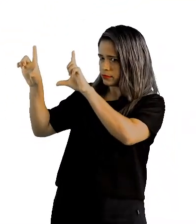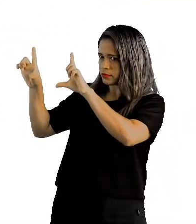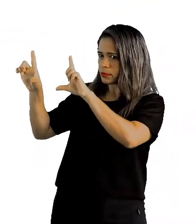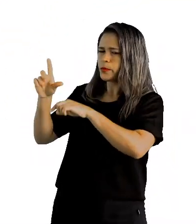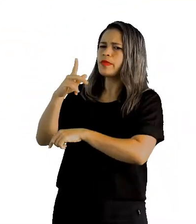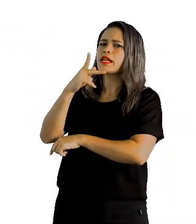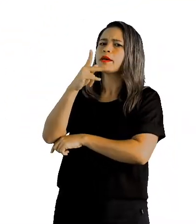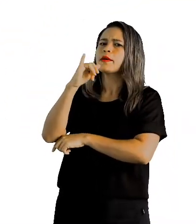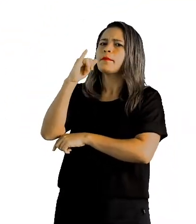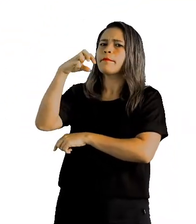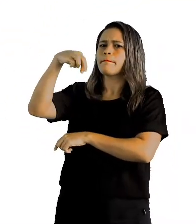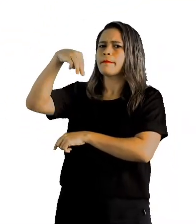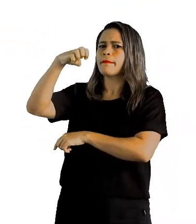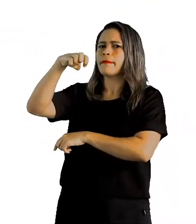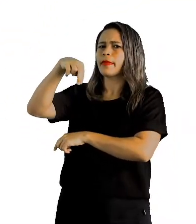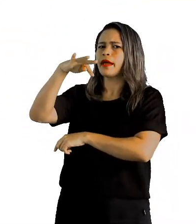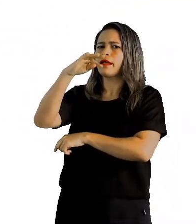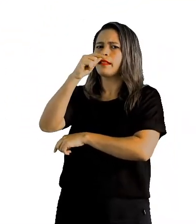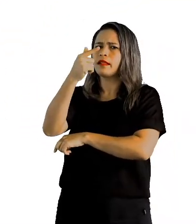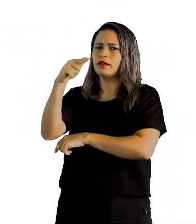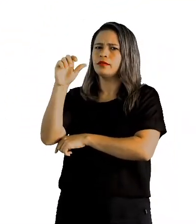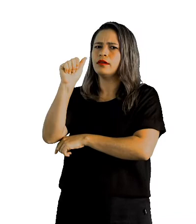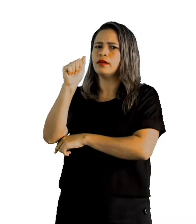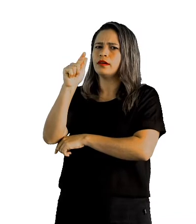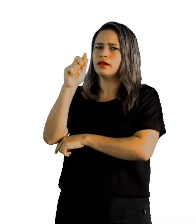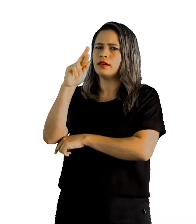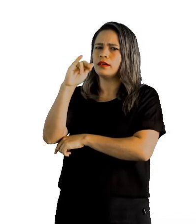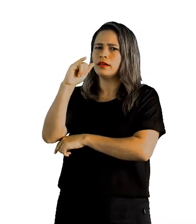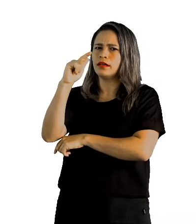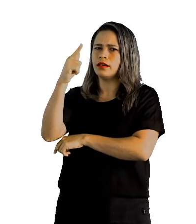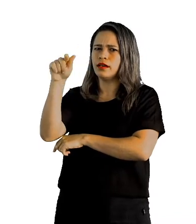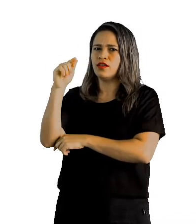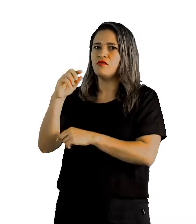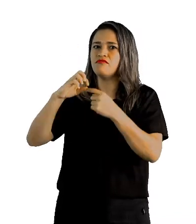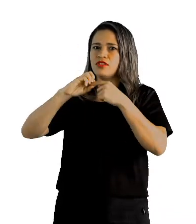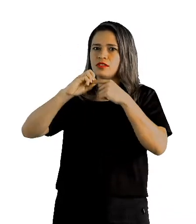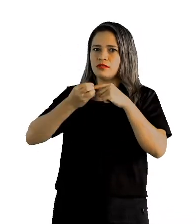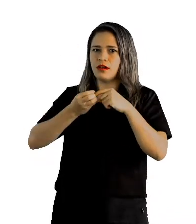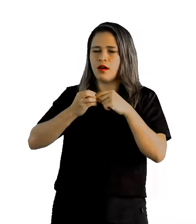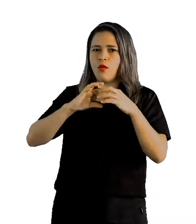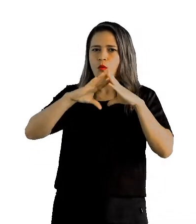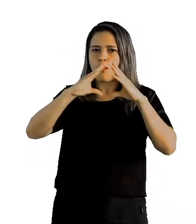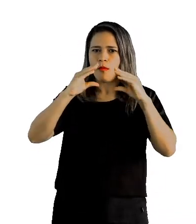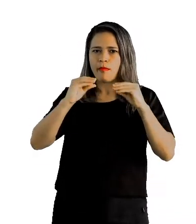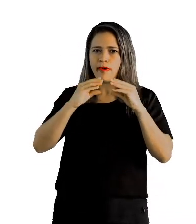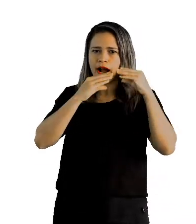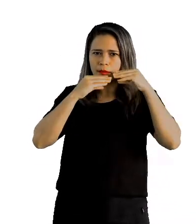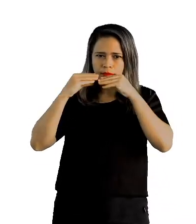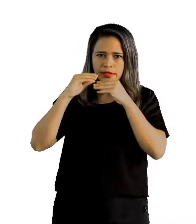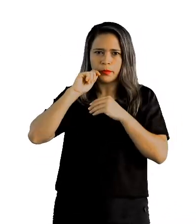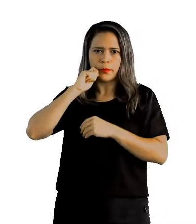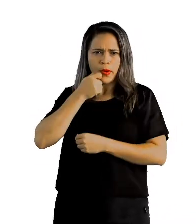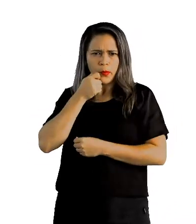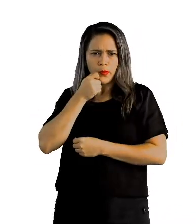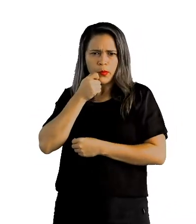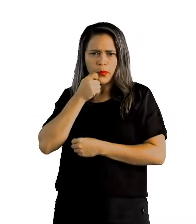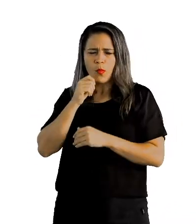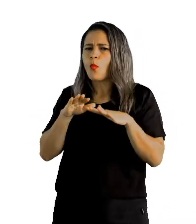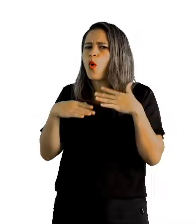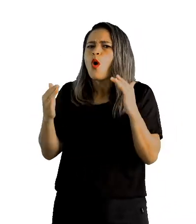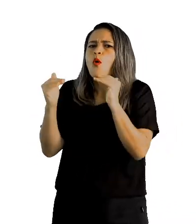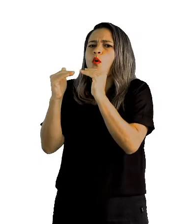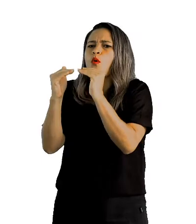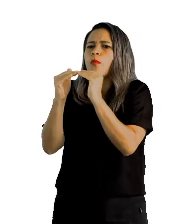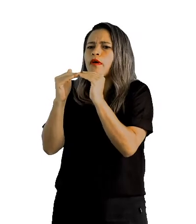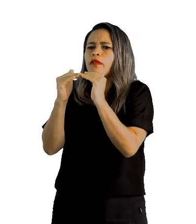Pimentão, agrião, feijão, mamão e pão. Agora, qual dessas palavras que combina?